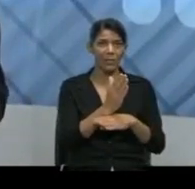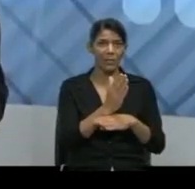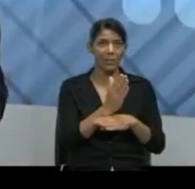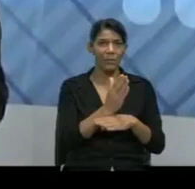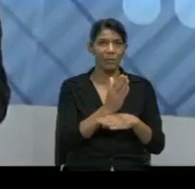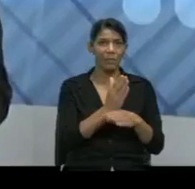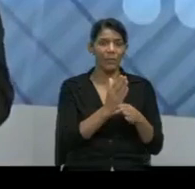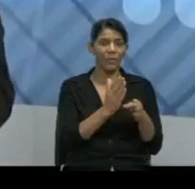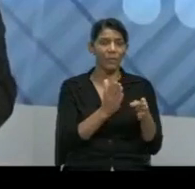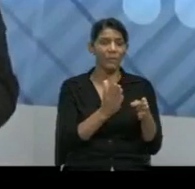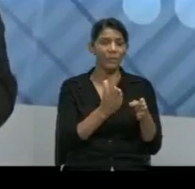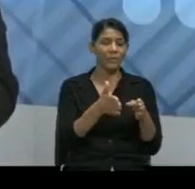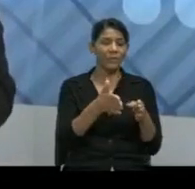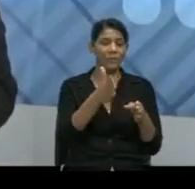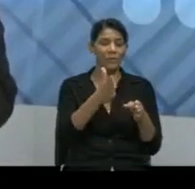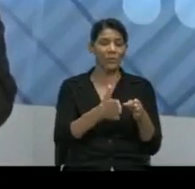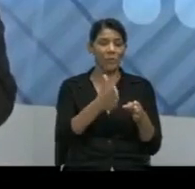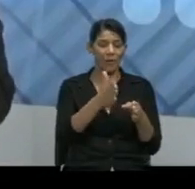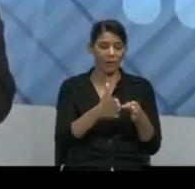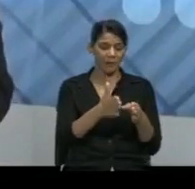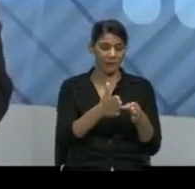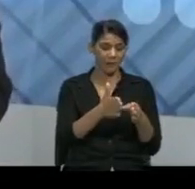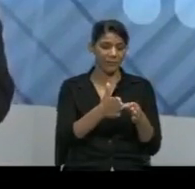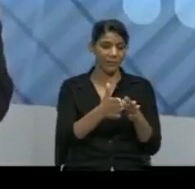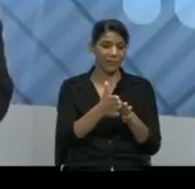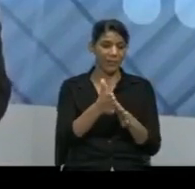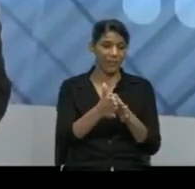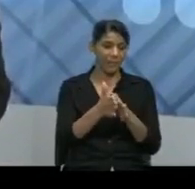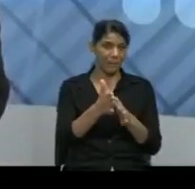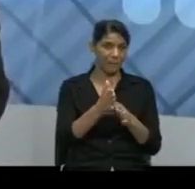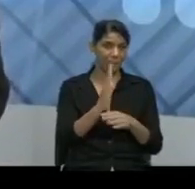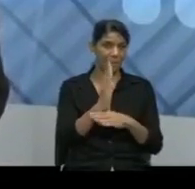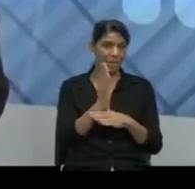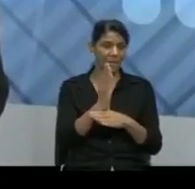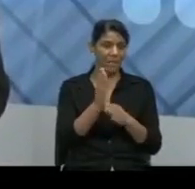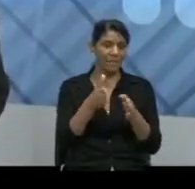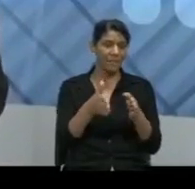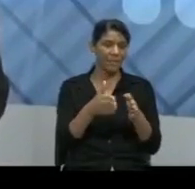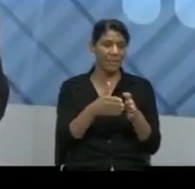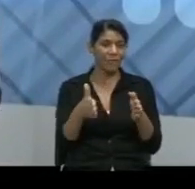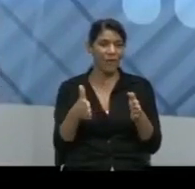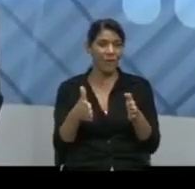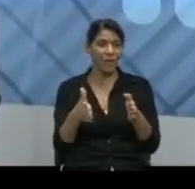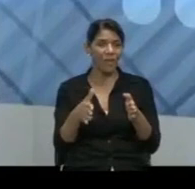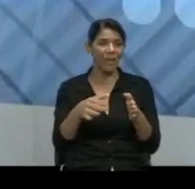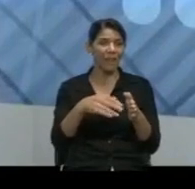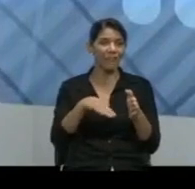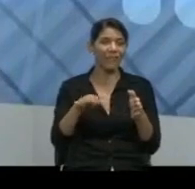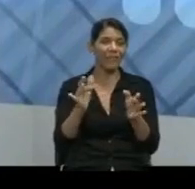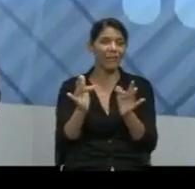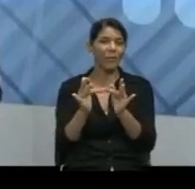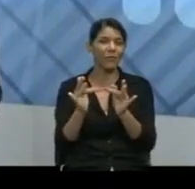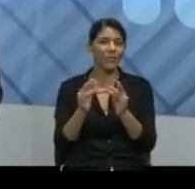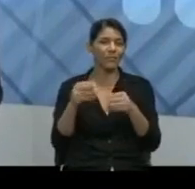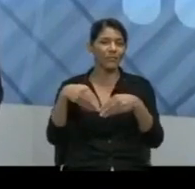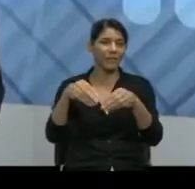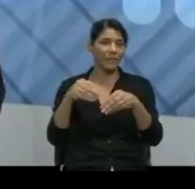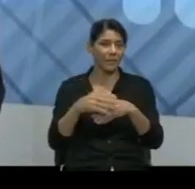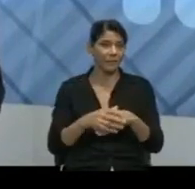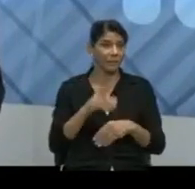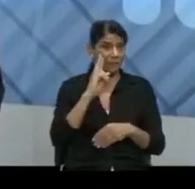ficar exposta. Ela não vai estar coberta no concreto. E a gente vê na norma 6118